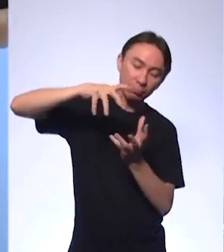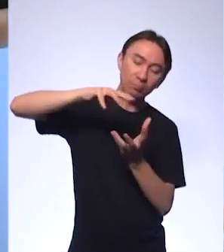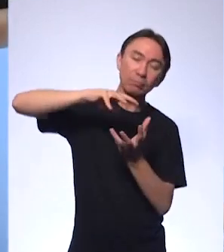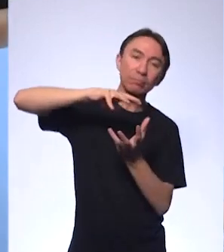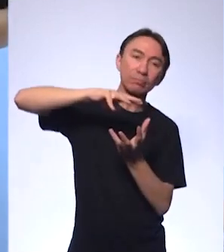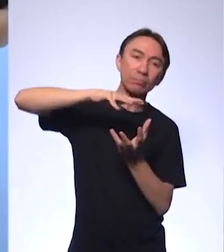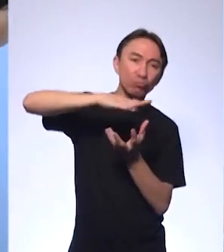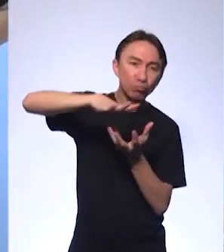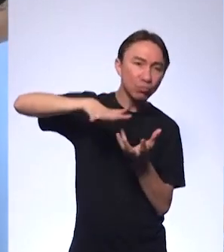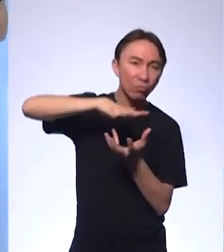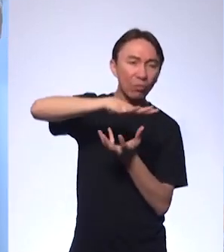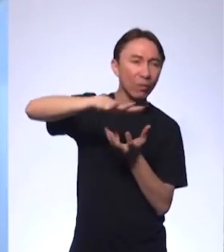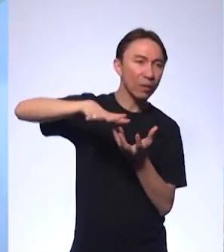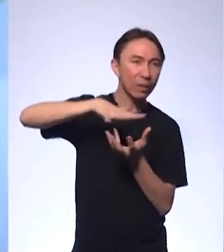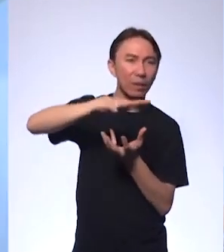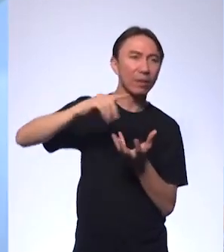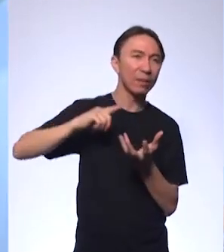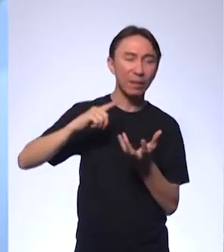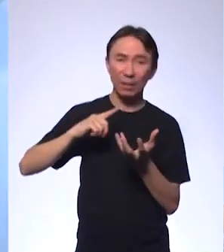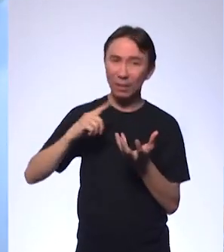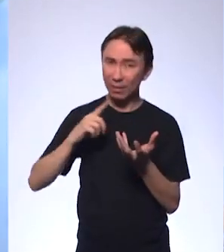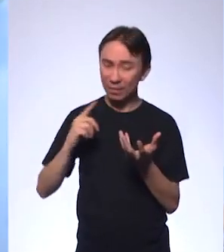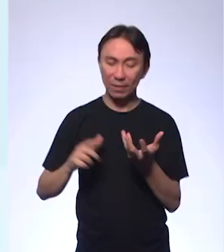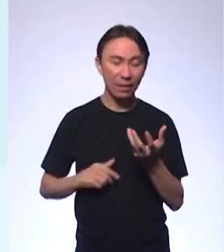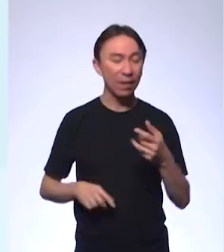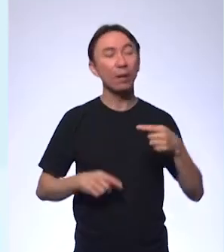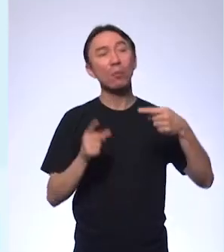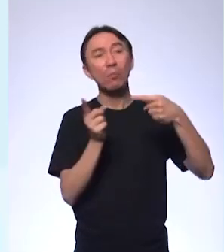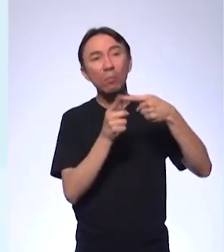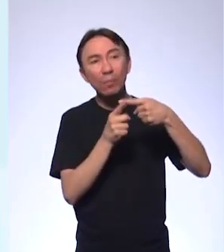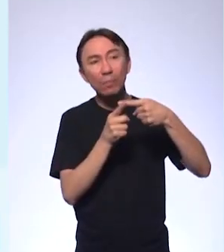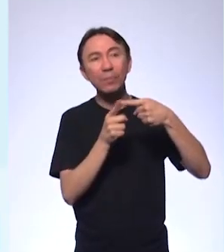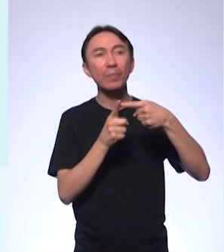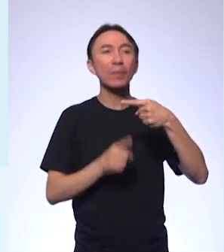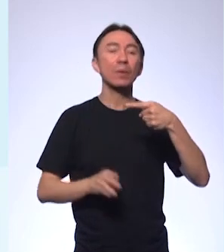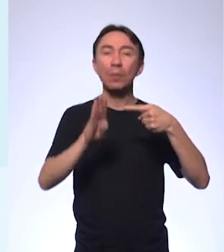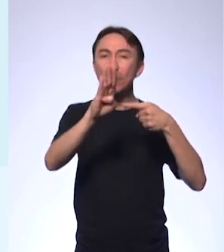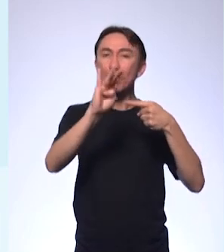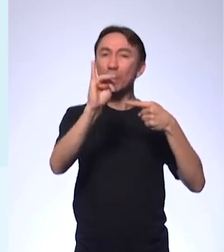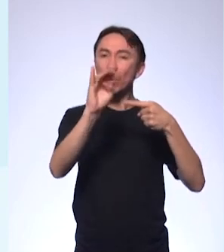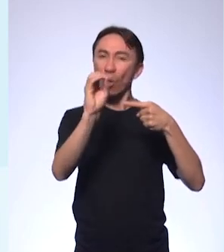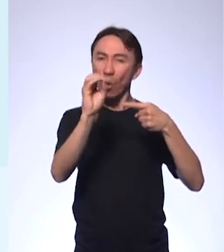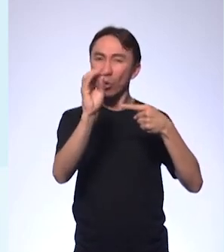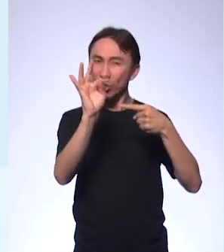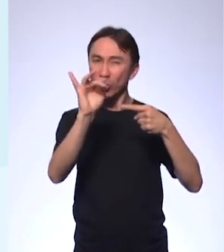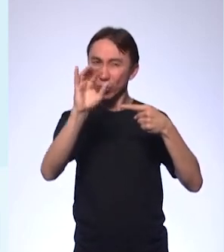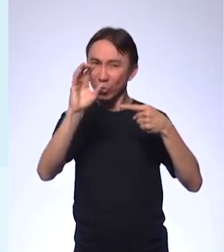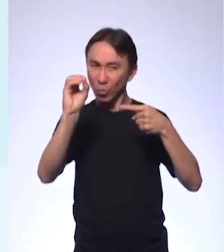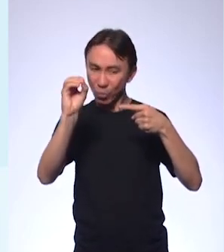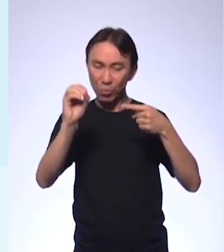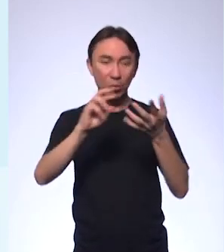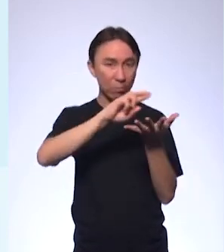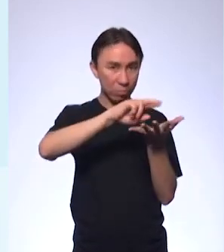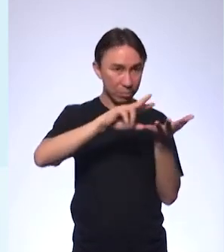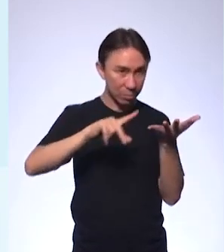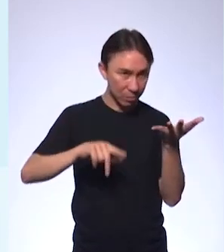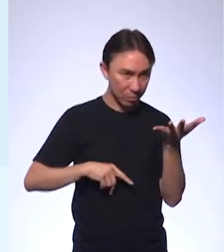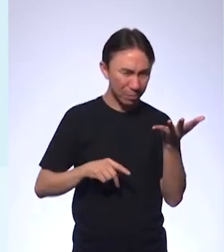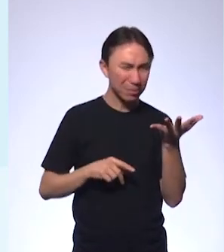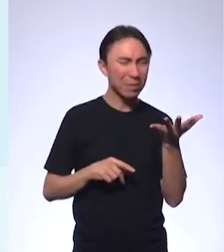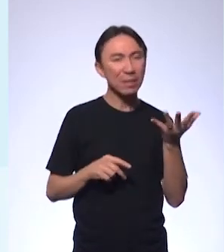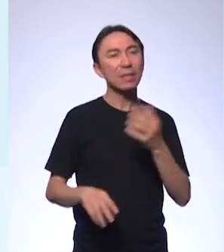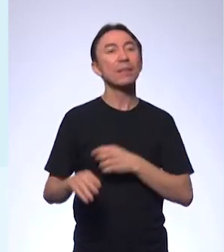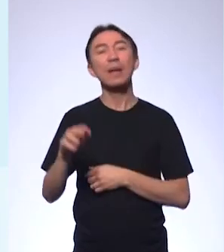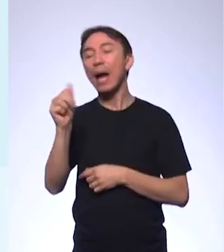elementos fundamentais, aí, a gente tem os fatores bióticos e os fatores abióticos. Né? Mas quem são esses fatores